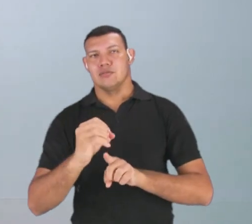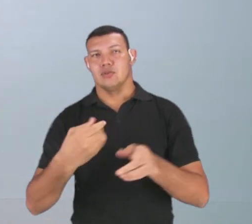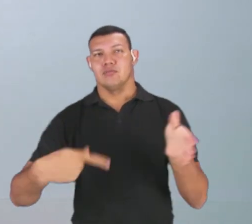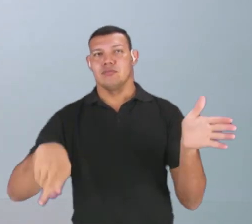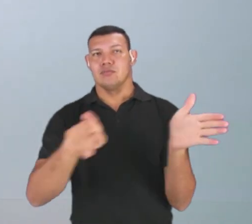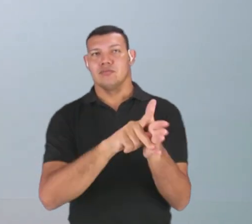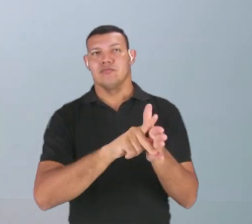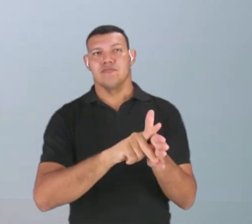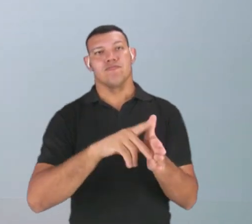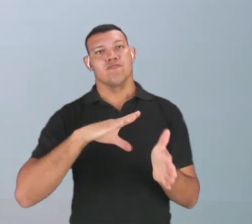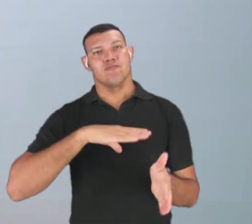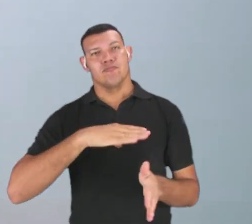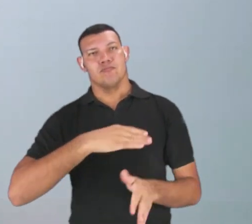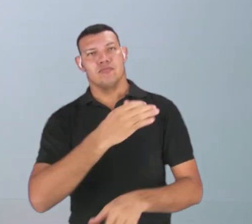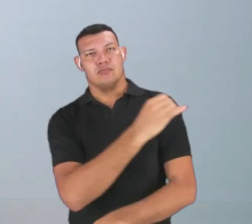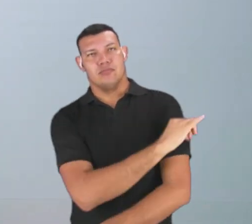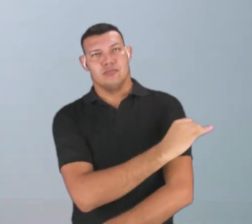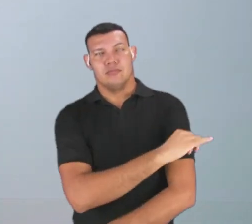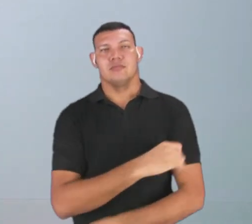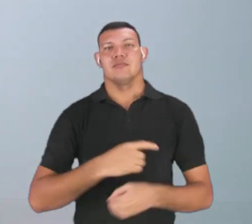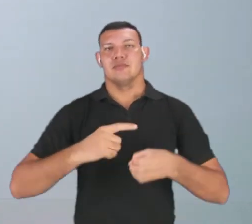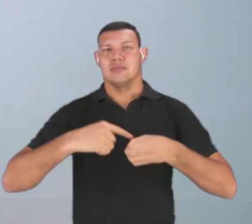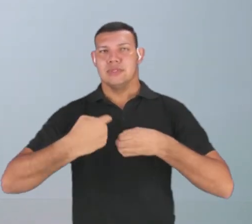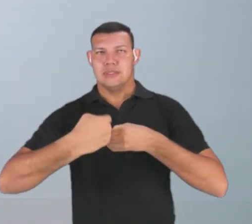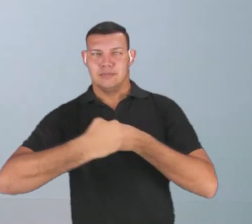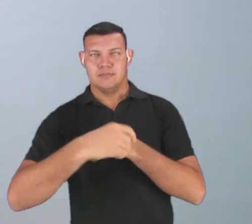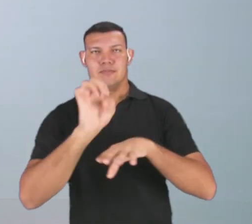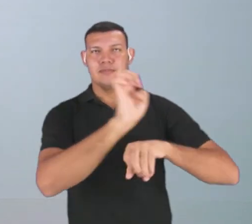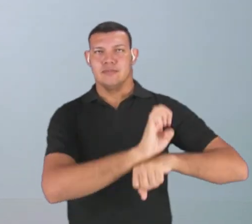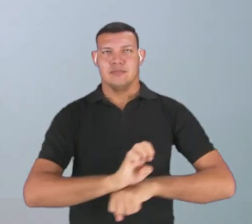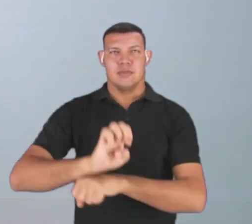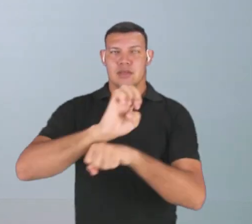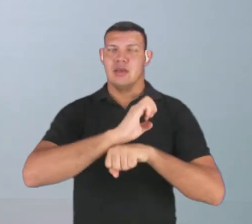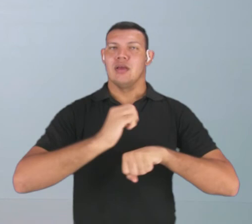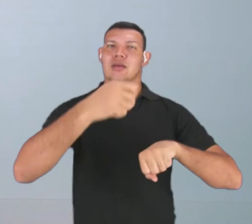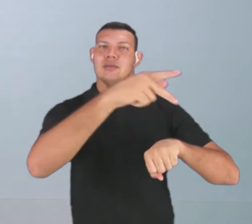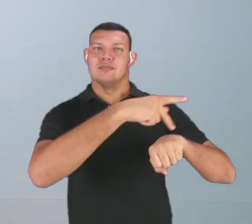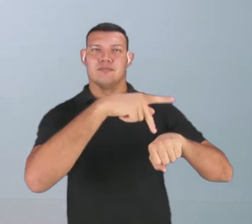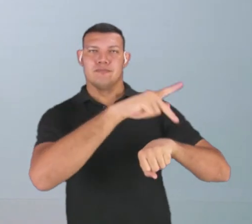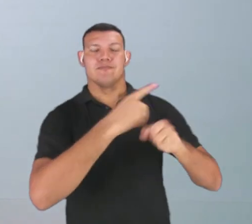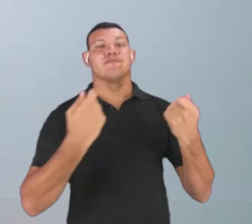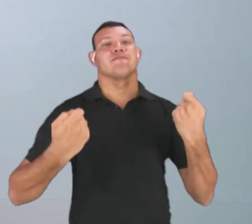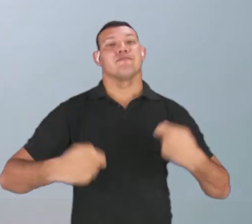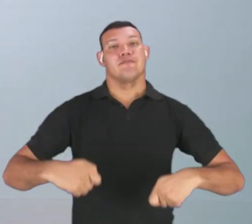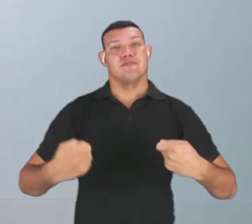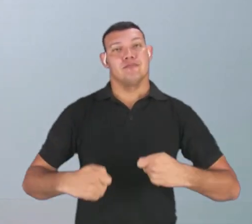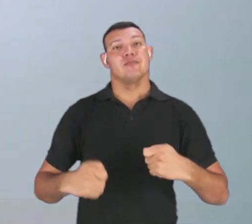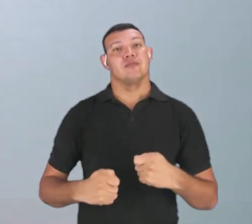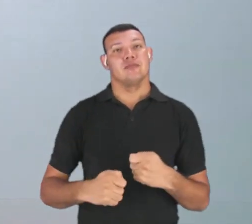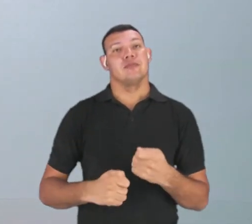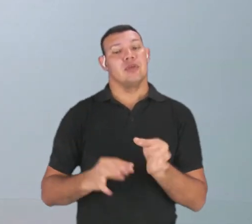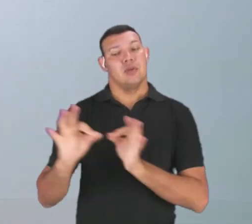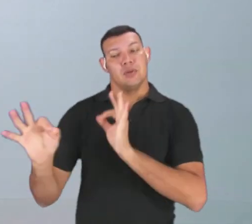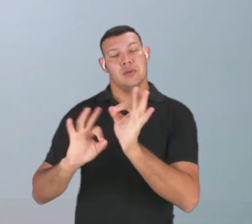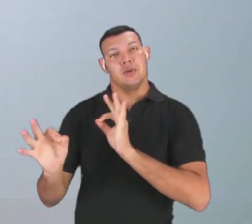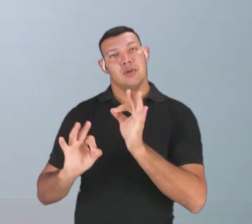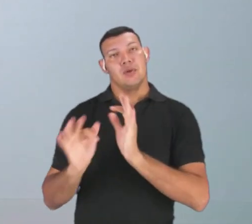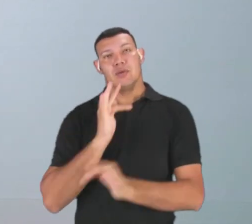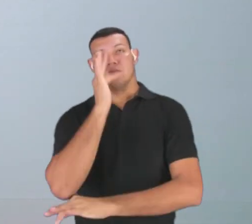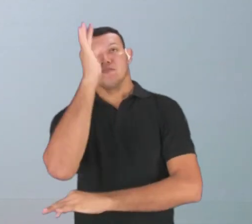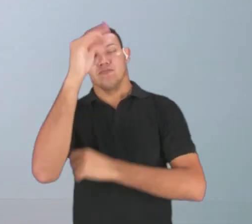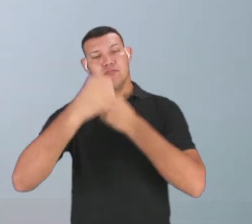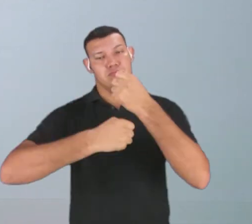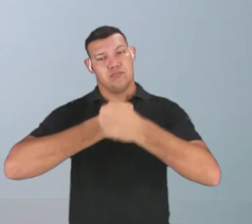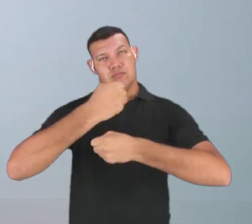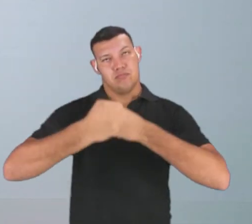ações cada governo, cada município, cada estado, cada país deverá tomar nos próximos anos para dirimir esse